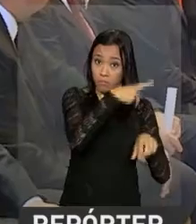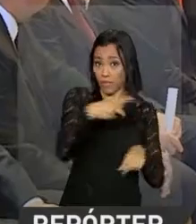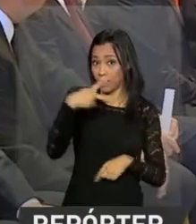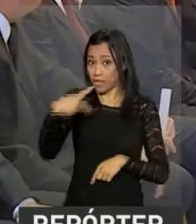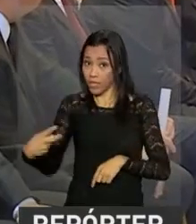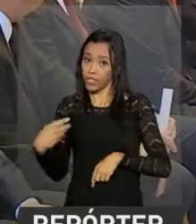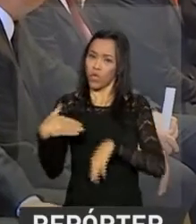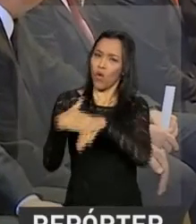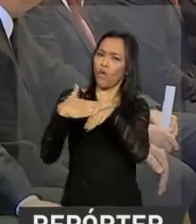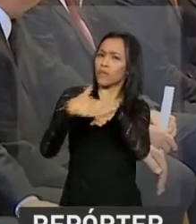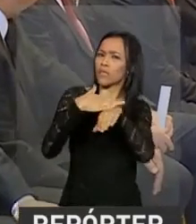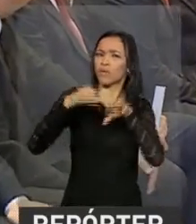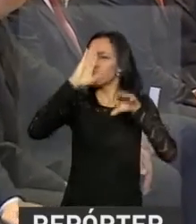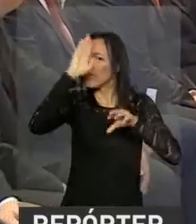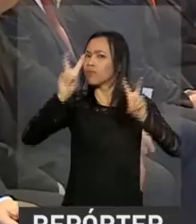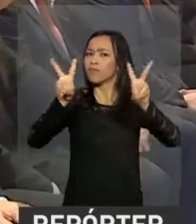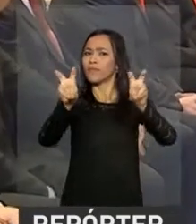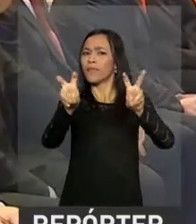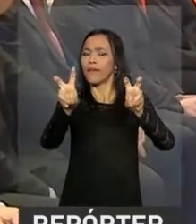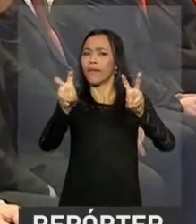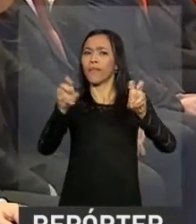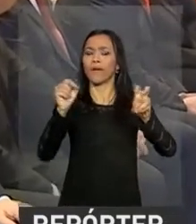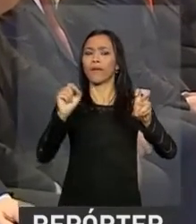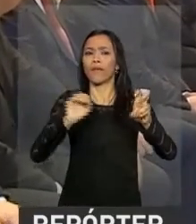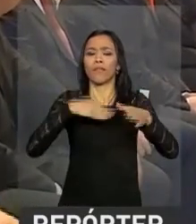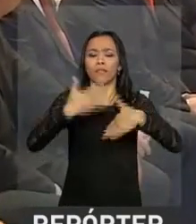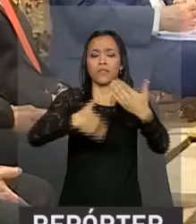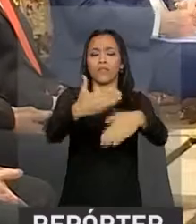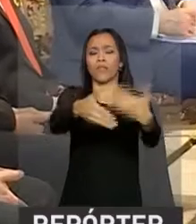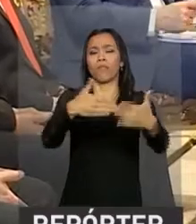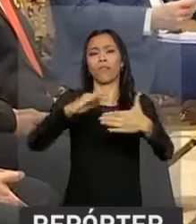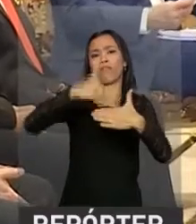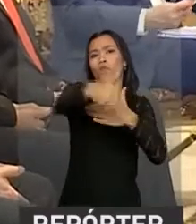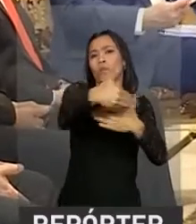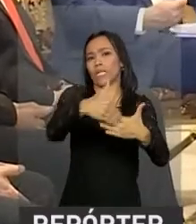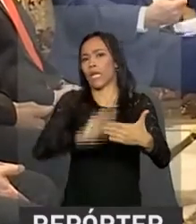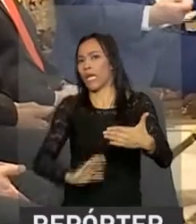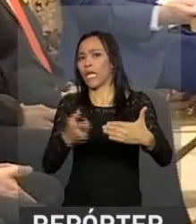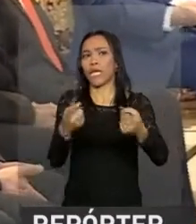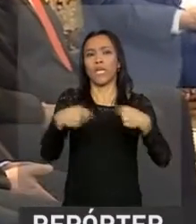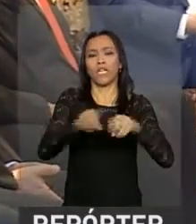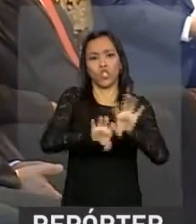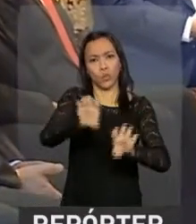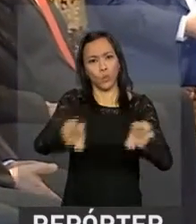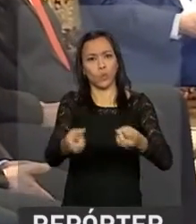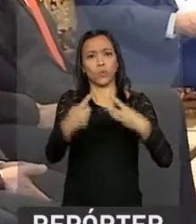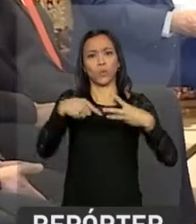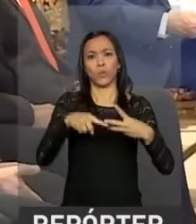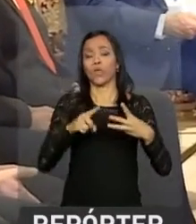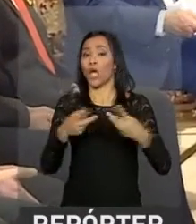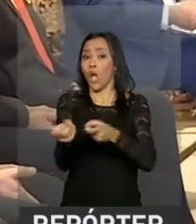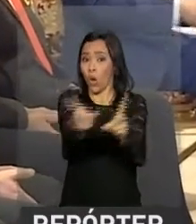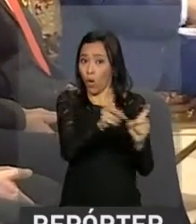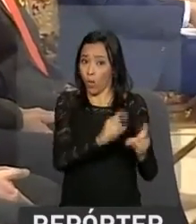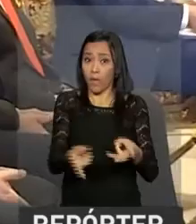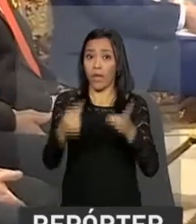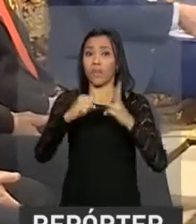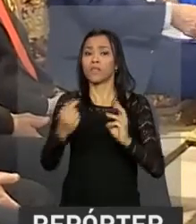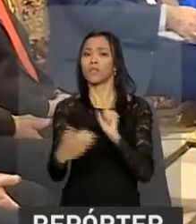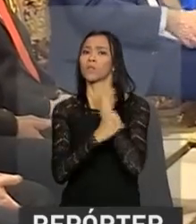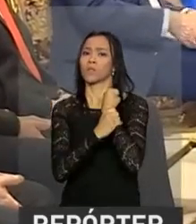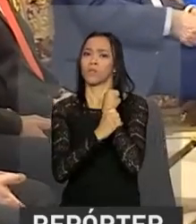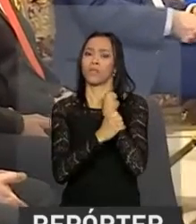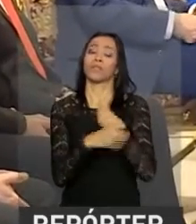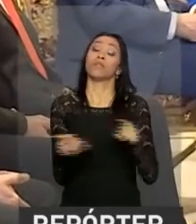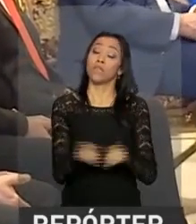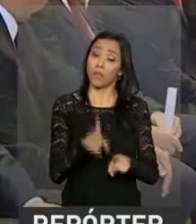conversaram principalmente sobre temas ligados ao desenvolvimento das fronteiras, como infraestrutura, comércio e segurança. Eles também trataram